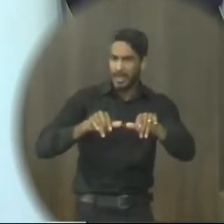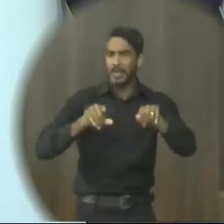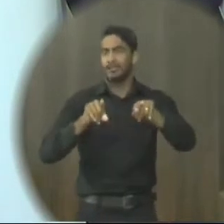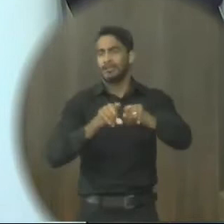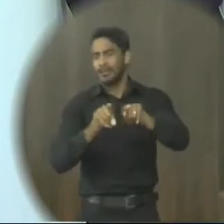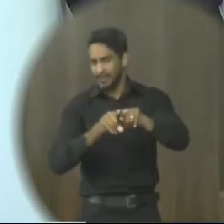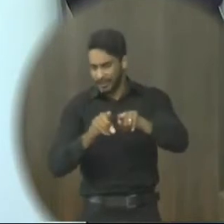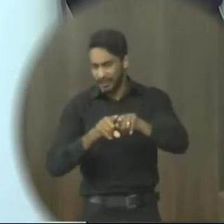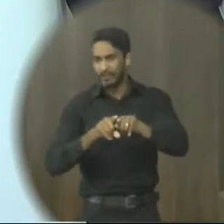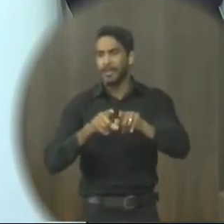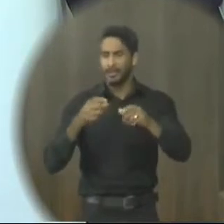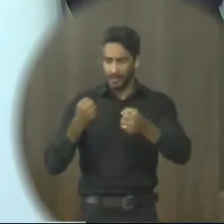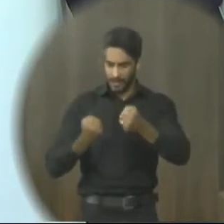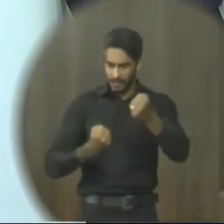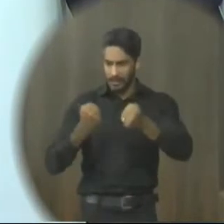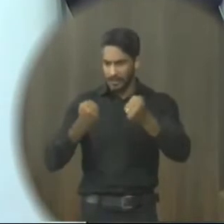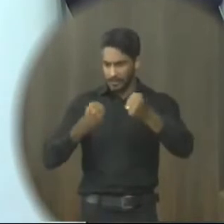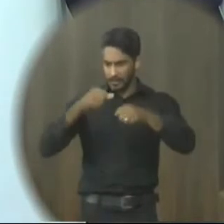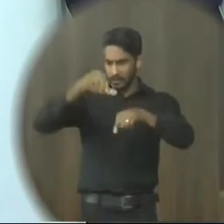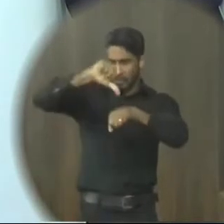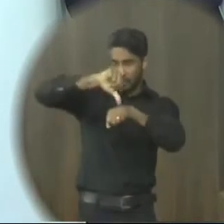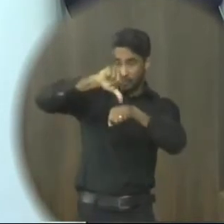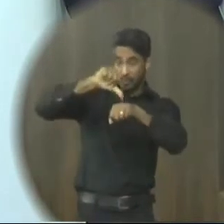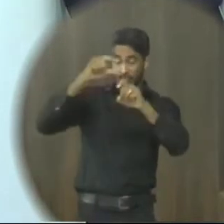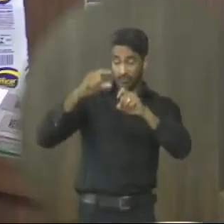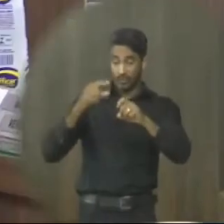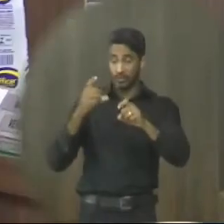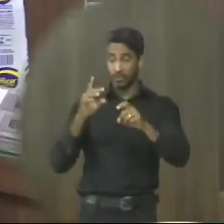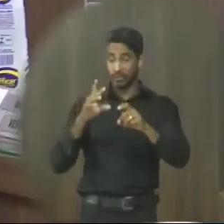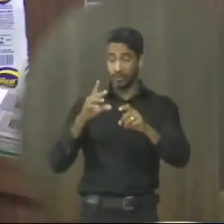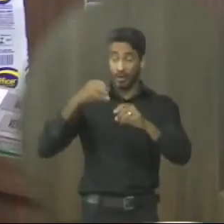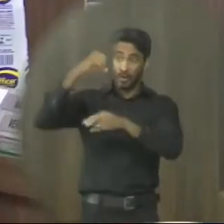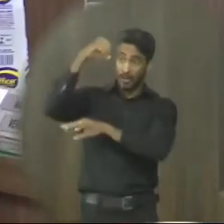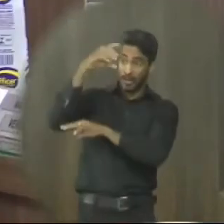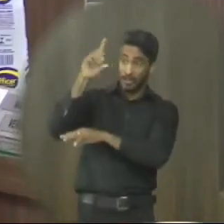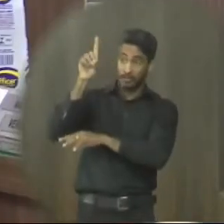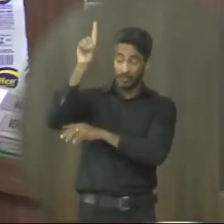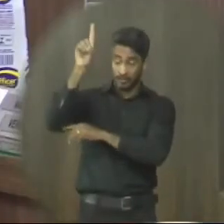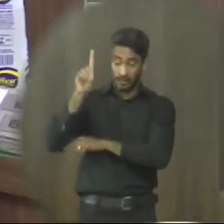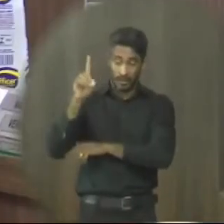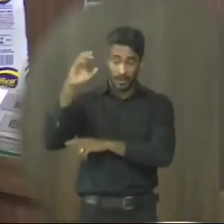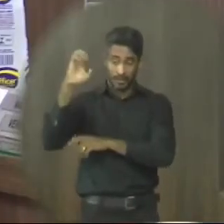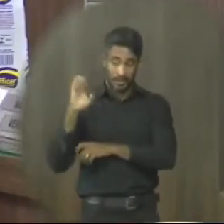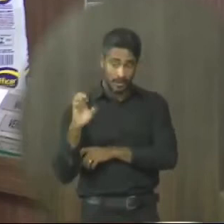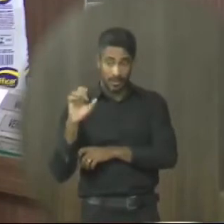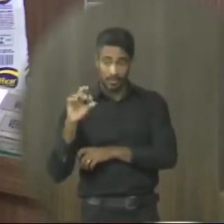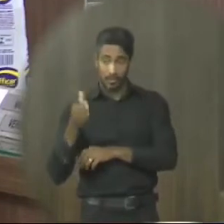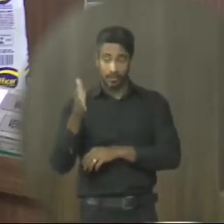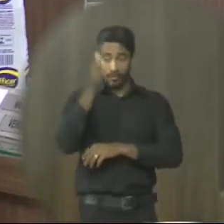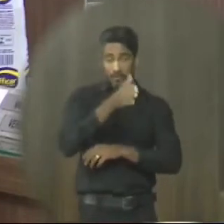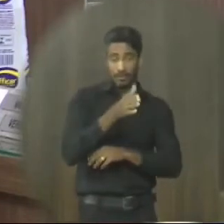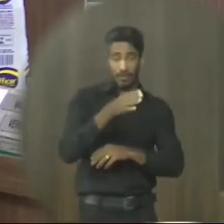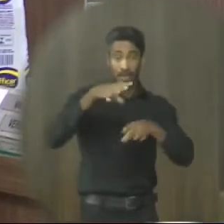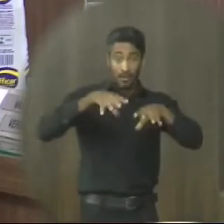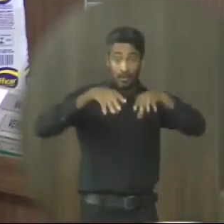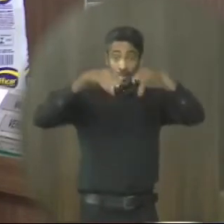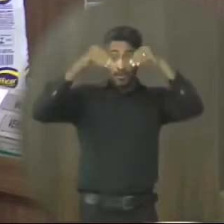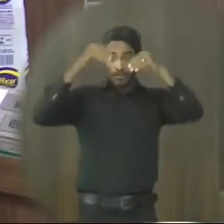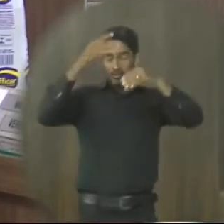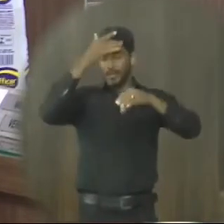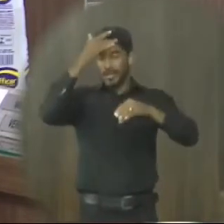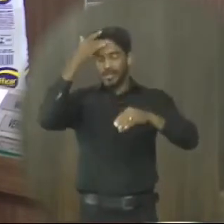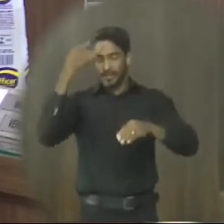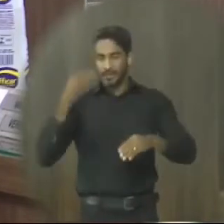lâmpadas, né, públicas do lado direito, né, o lado esquerdo daqui para lá está totalmente escuro. Então as pessoas ali